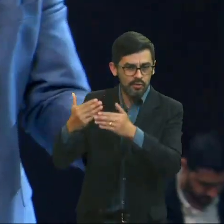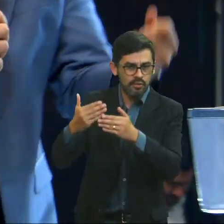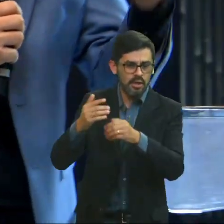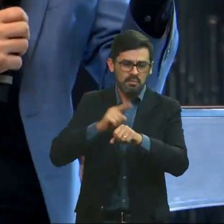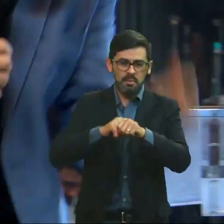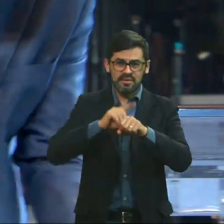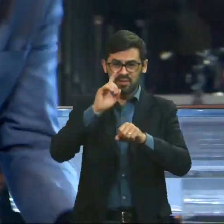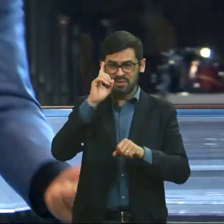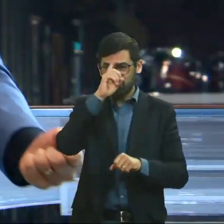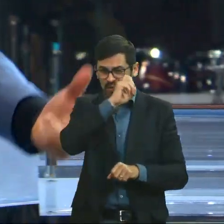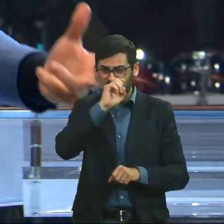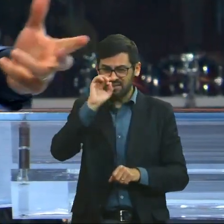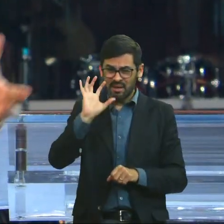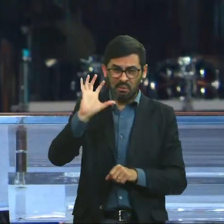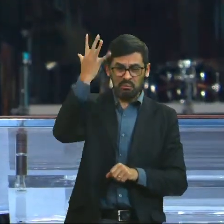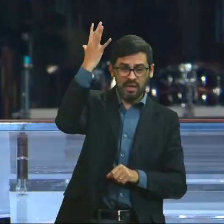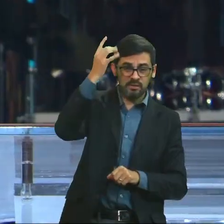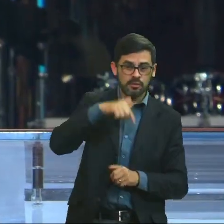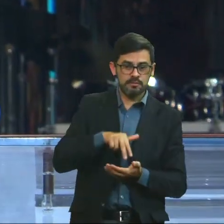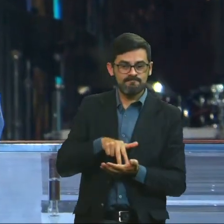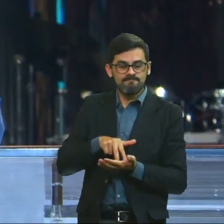se mantém fiel,